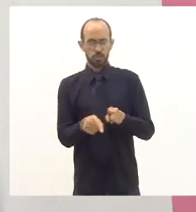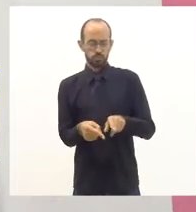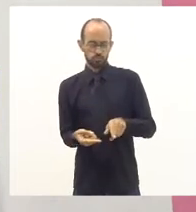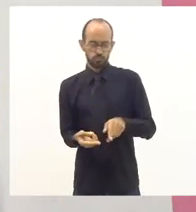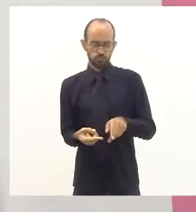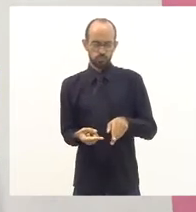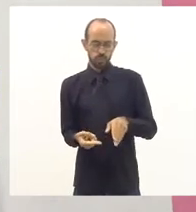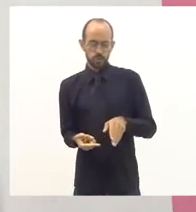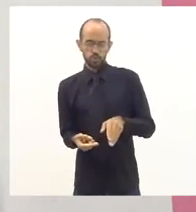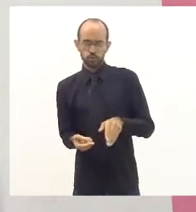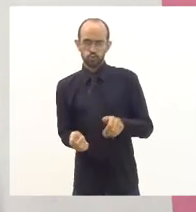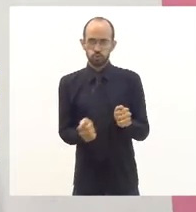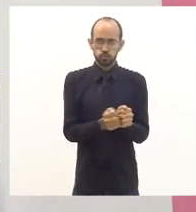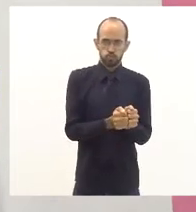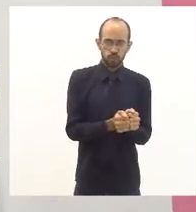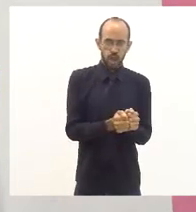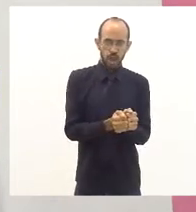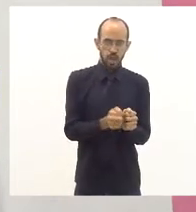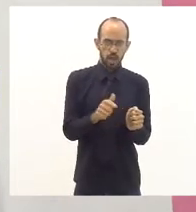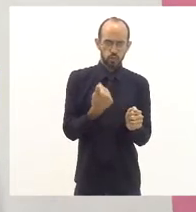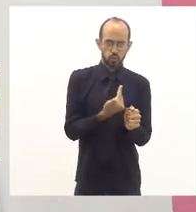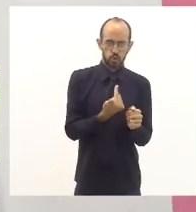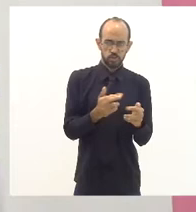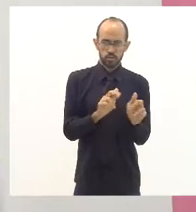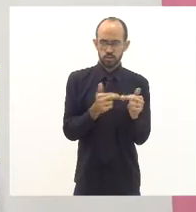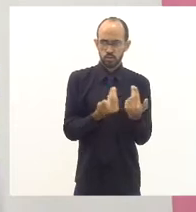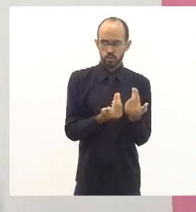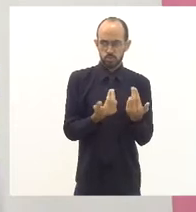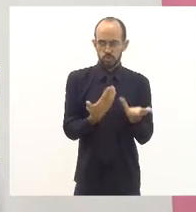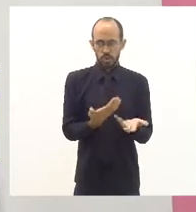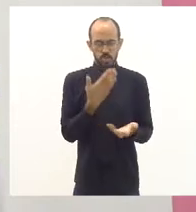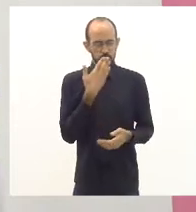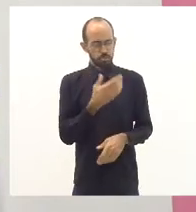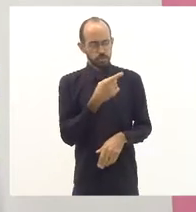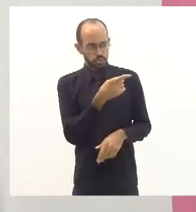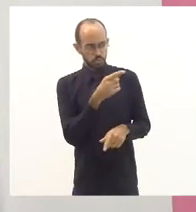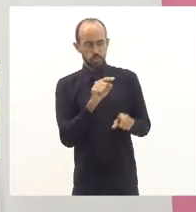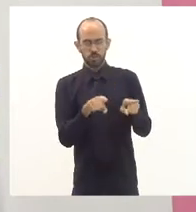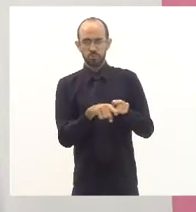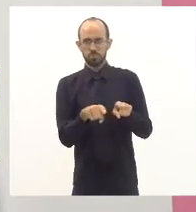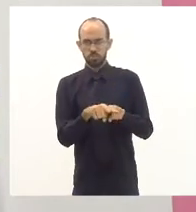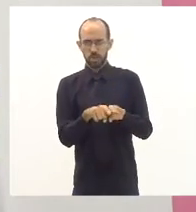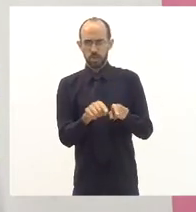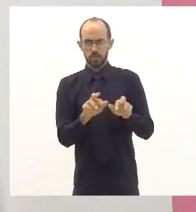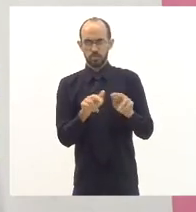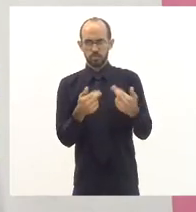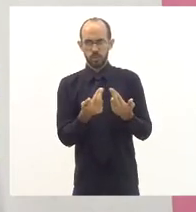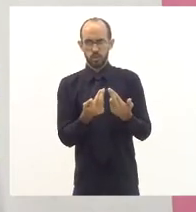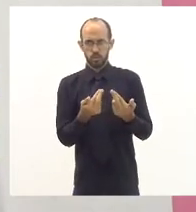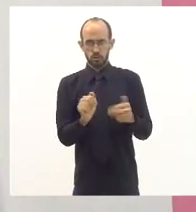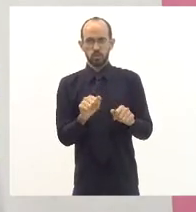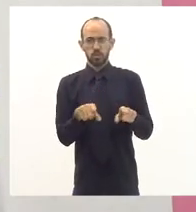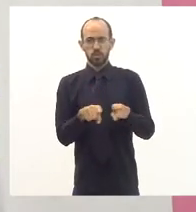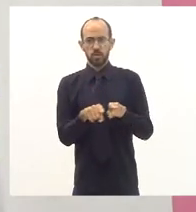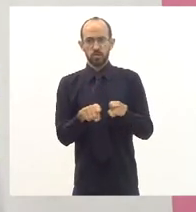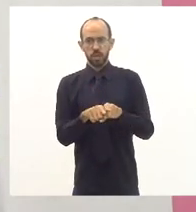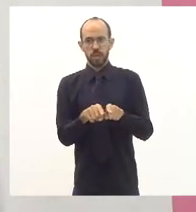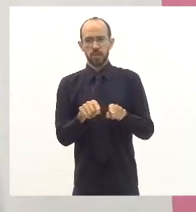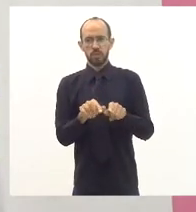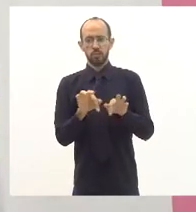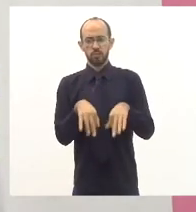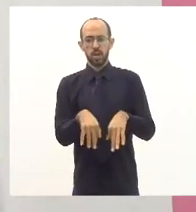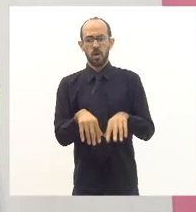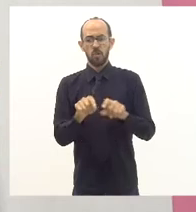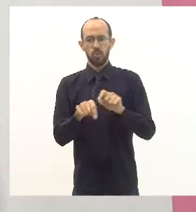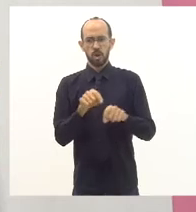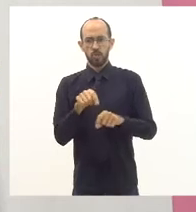e para isso tem algumas questões específicas também. Então, eu queria pedir essa reunião específica e, por último, a questão do